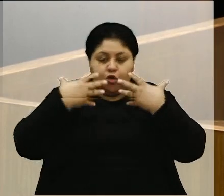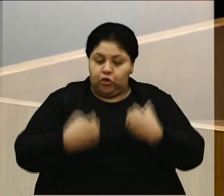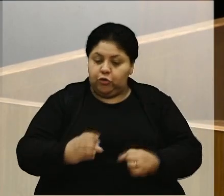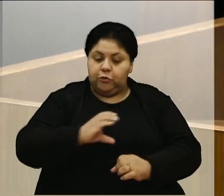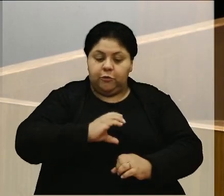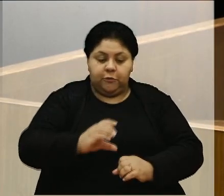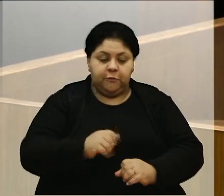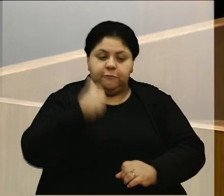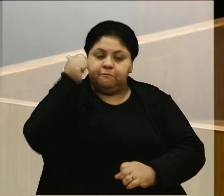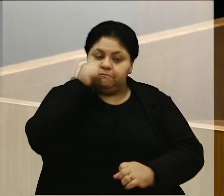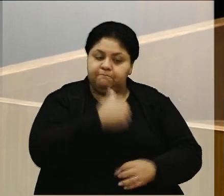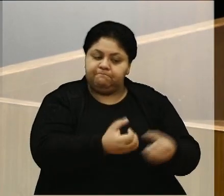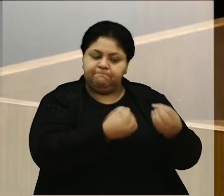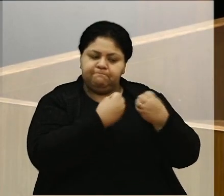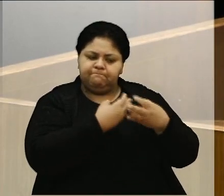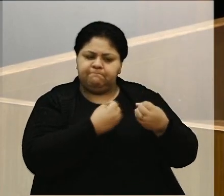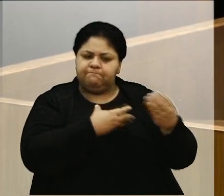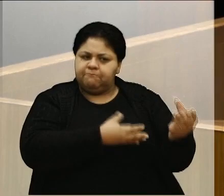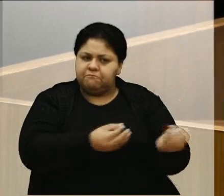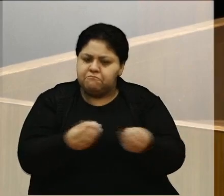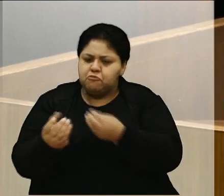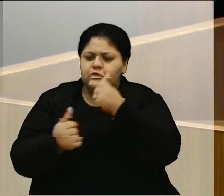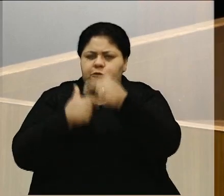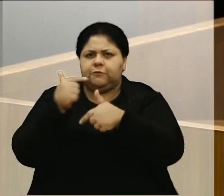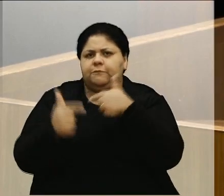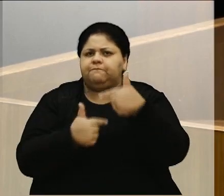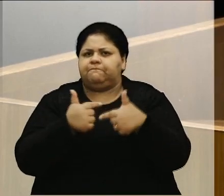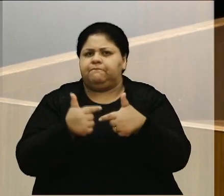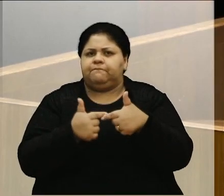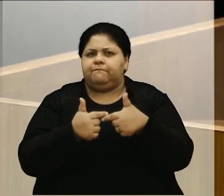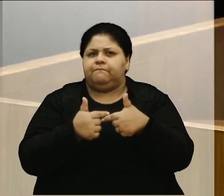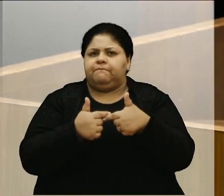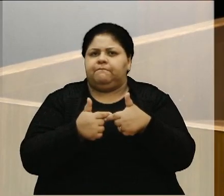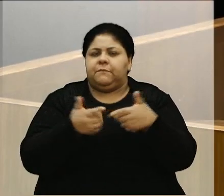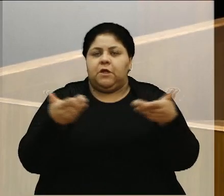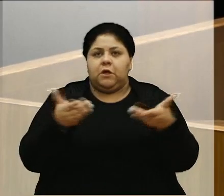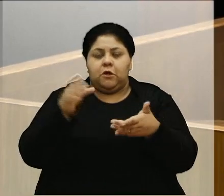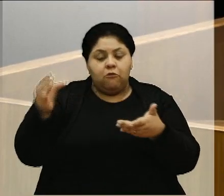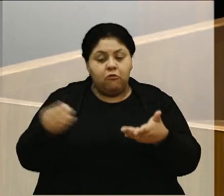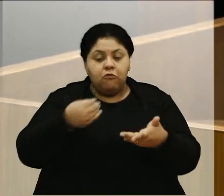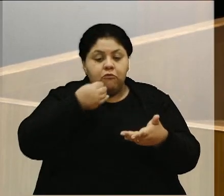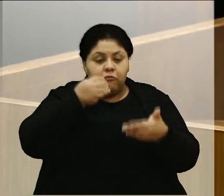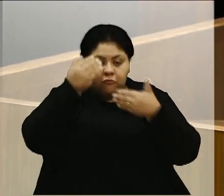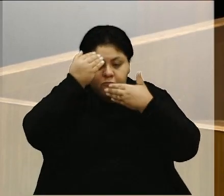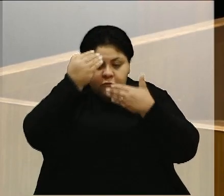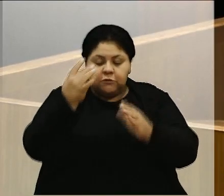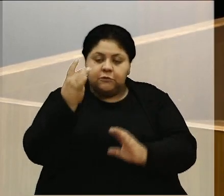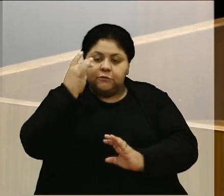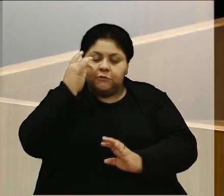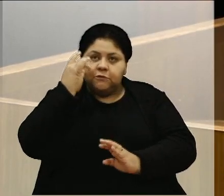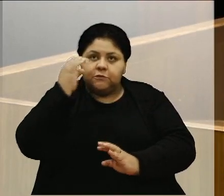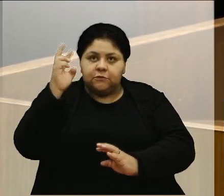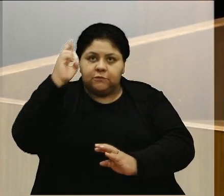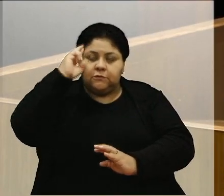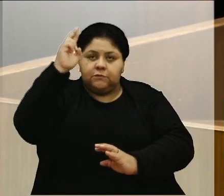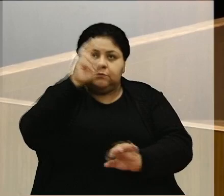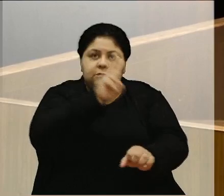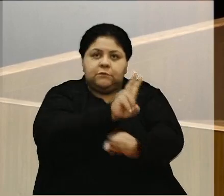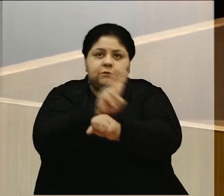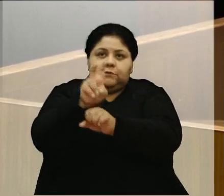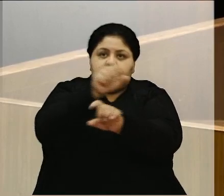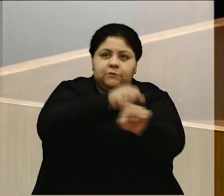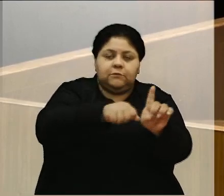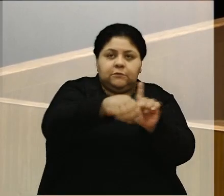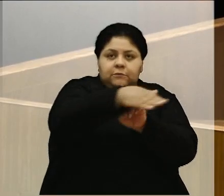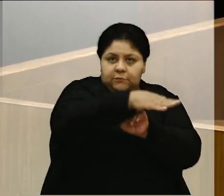ensinou muito a trilhar esse caminho, a qual eu quero aproveitar aqui e agradecer a presença da diretora de Proteção Social, Jeane